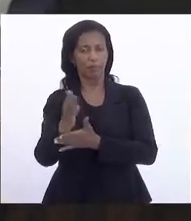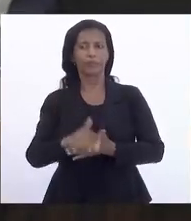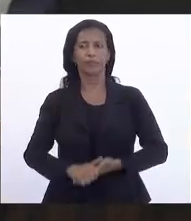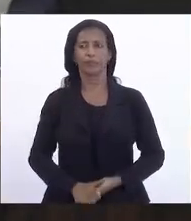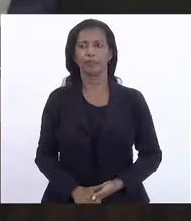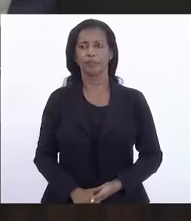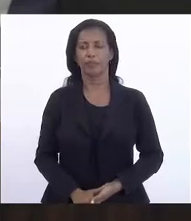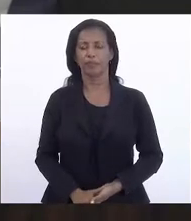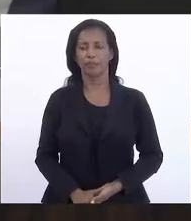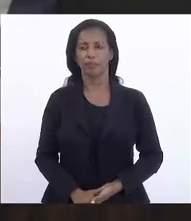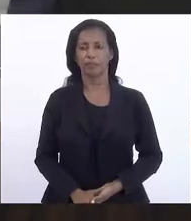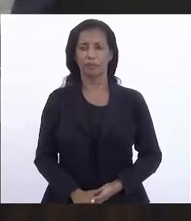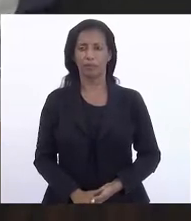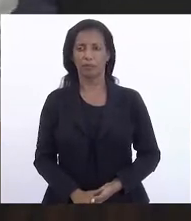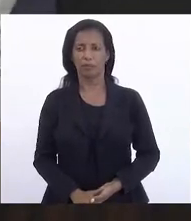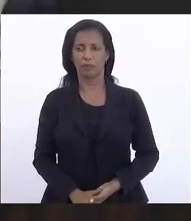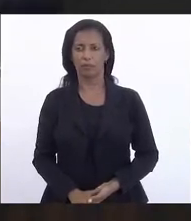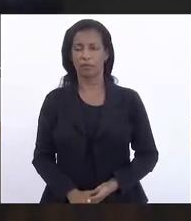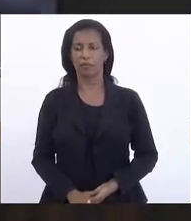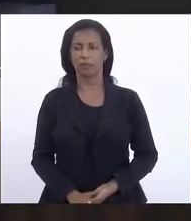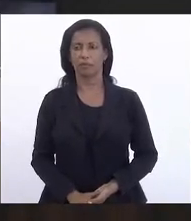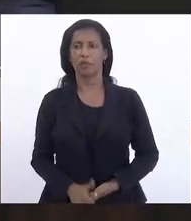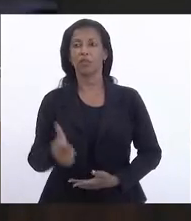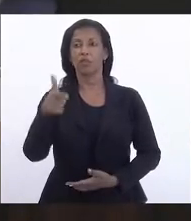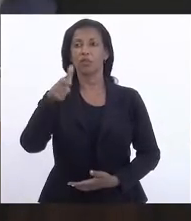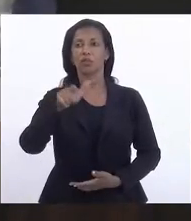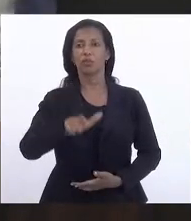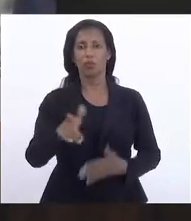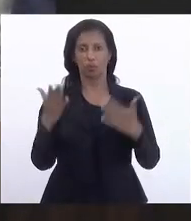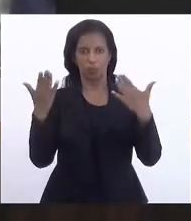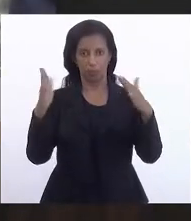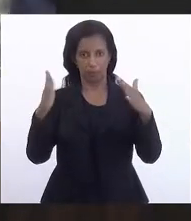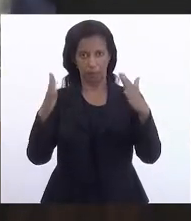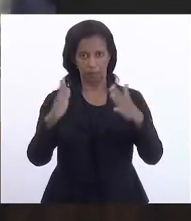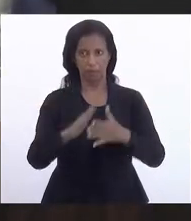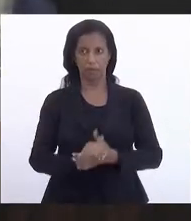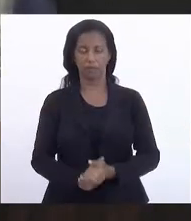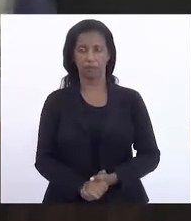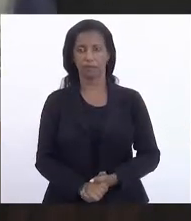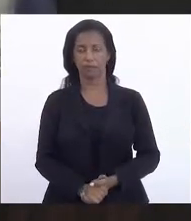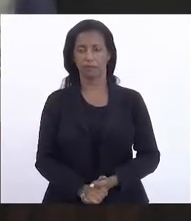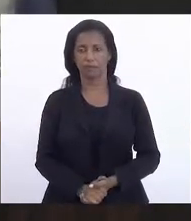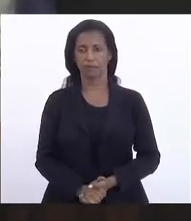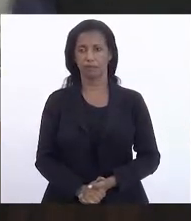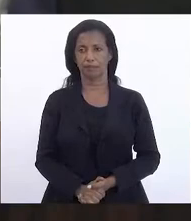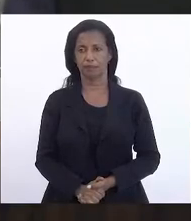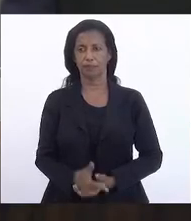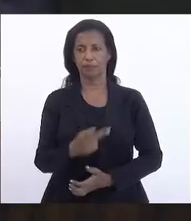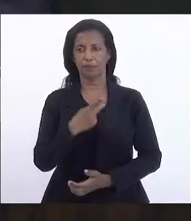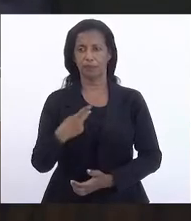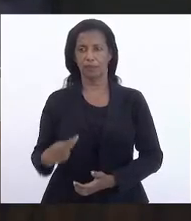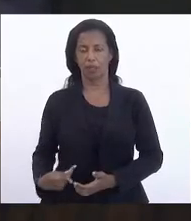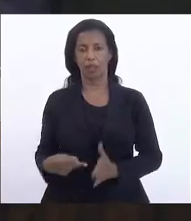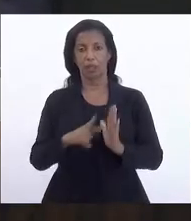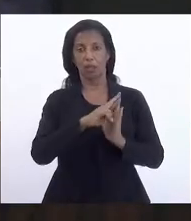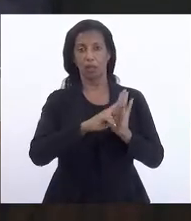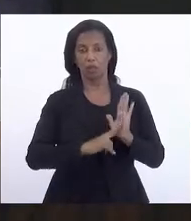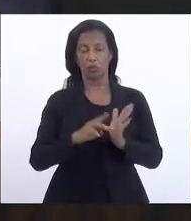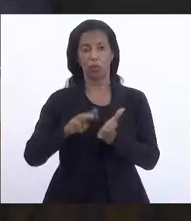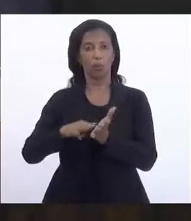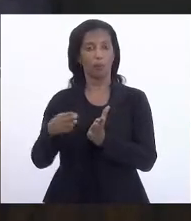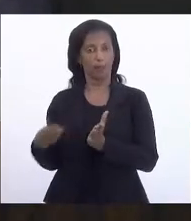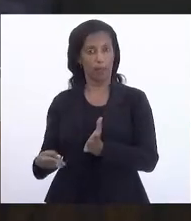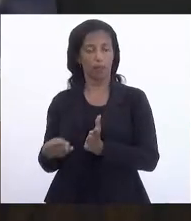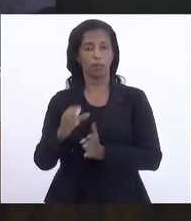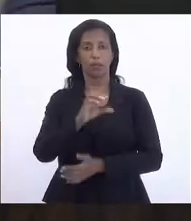Aprovado. Mais uma vez, parabenizar o presidente e o relator, membros